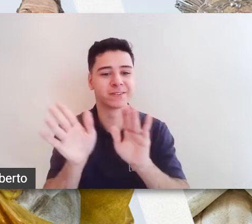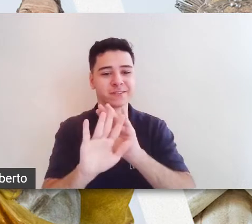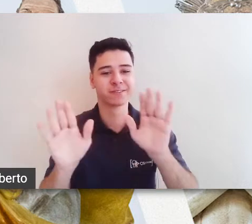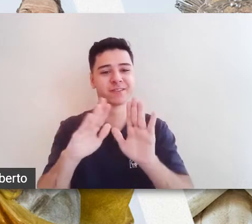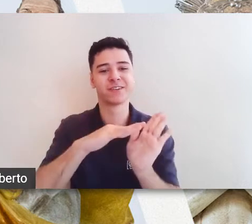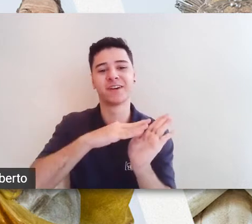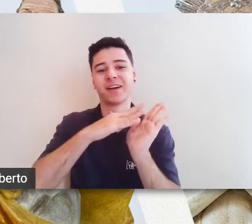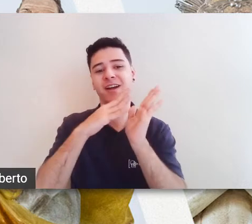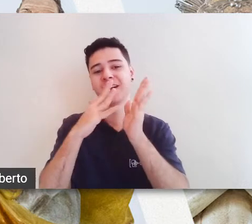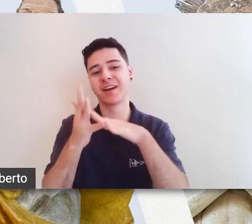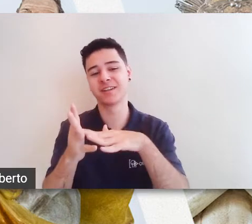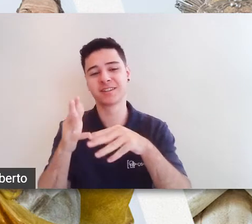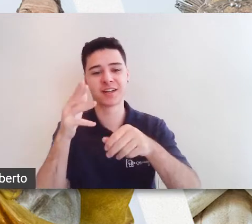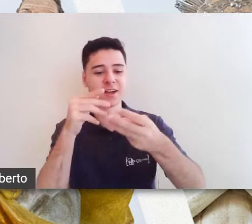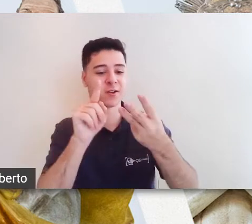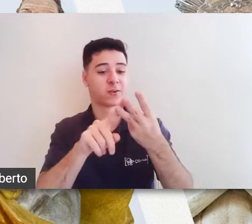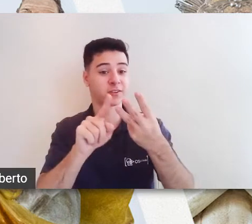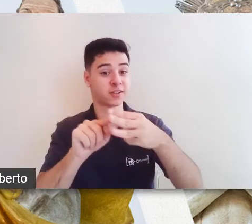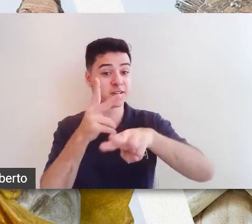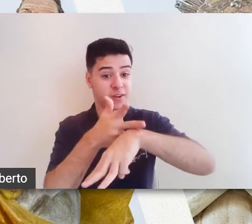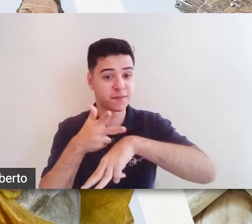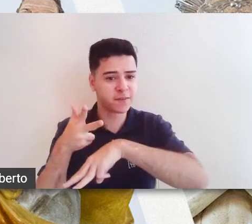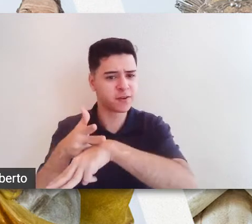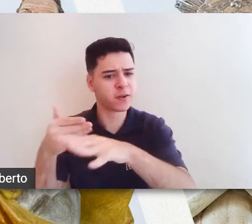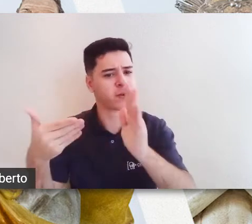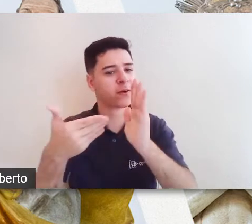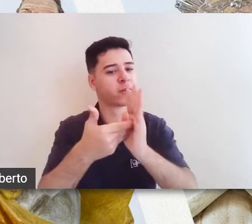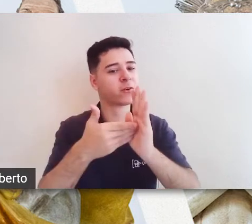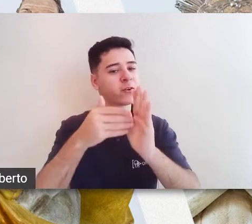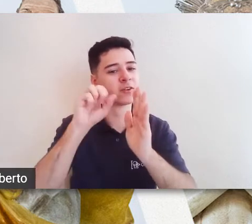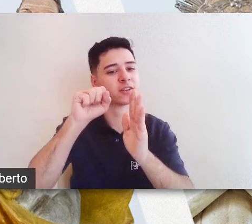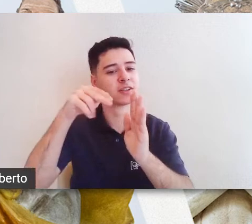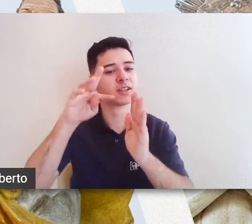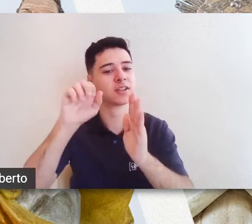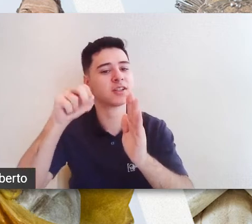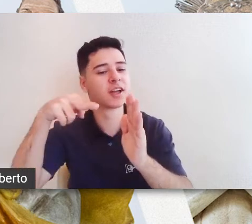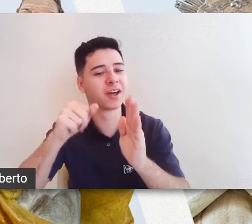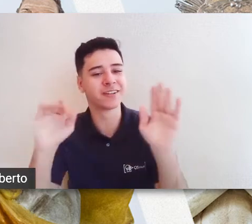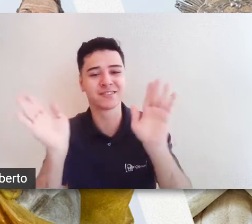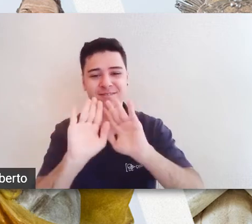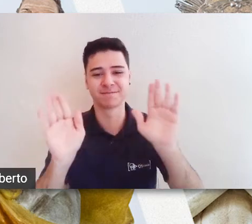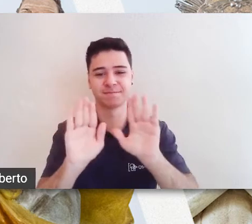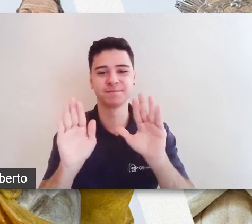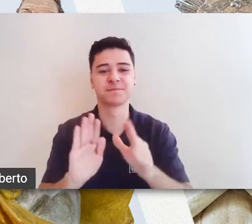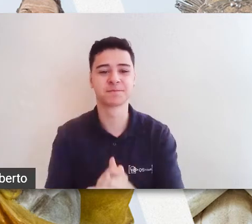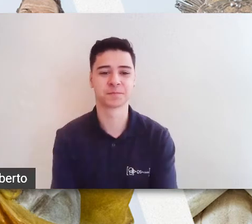Até o terceiro episódio e último sobre Santana Mestra. Tchau, tchau.